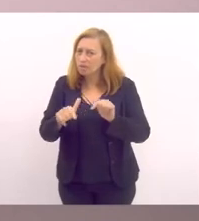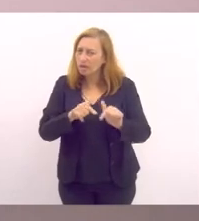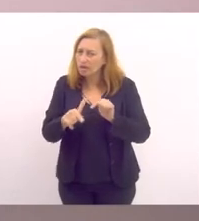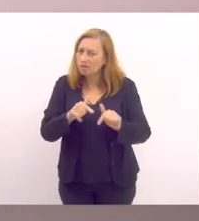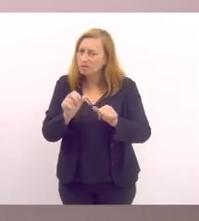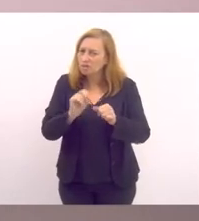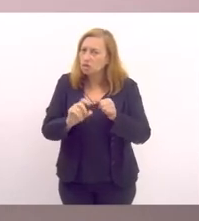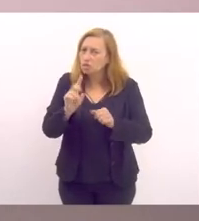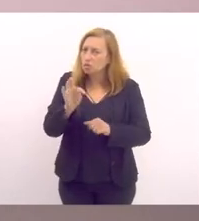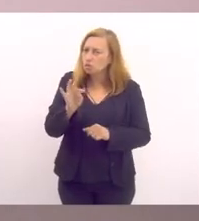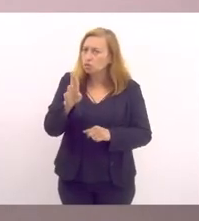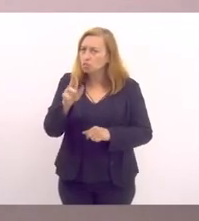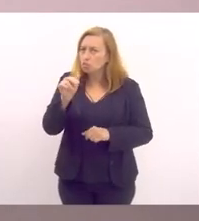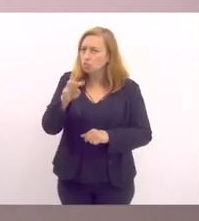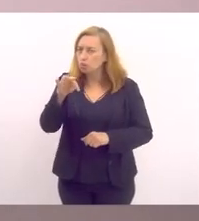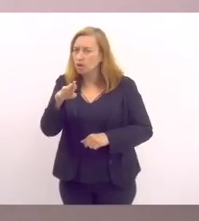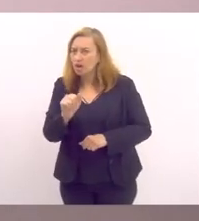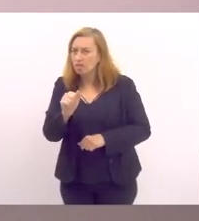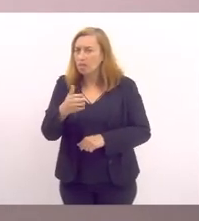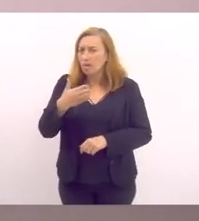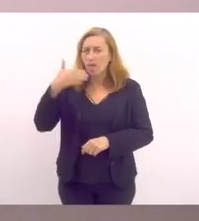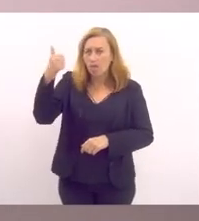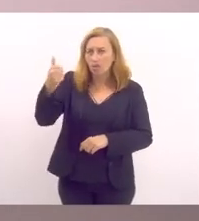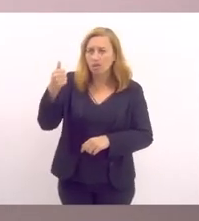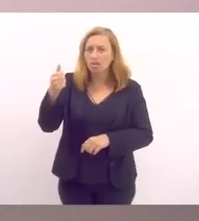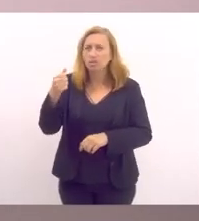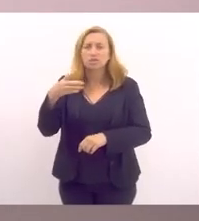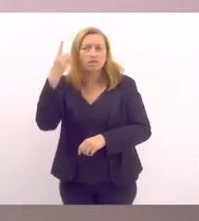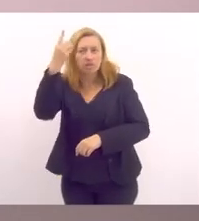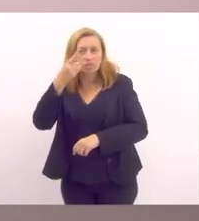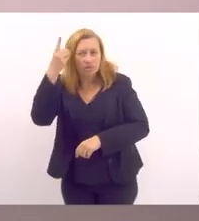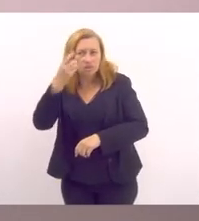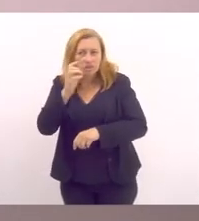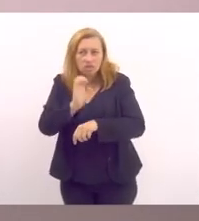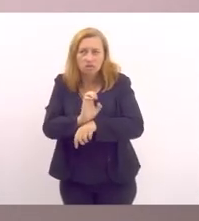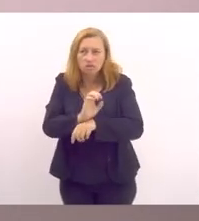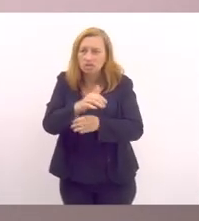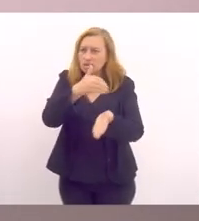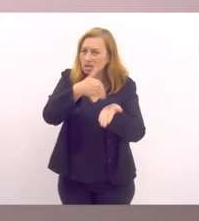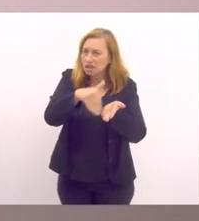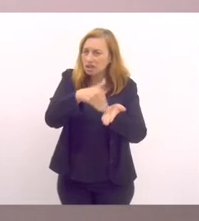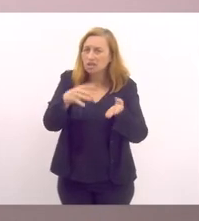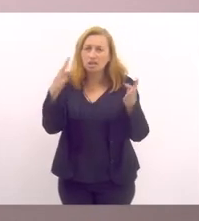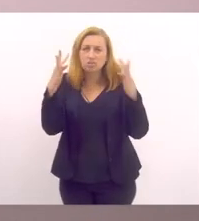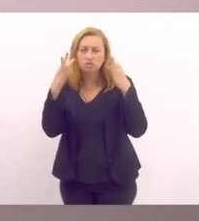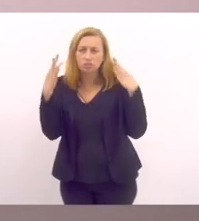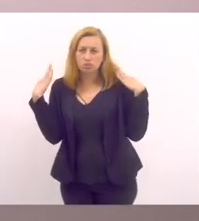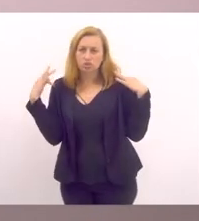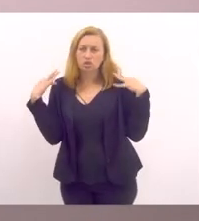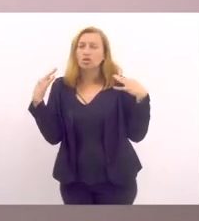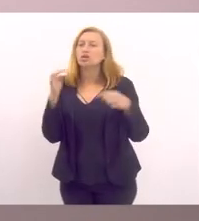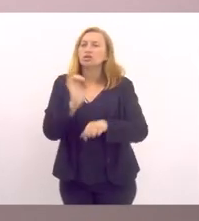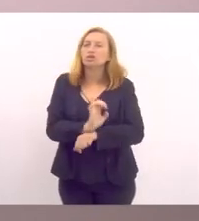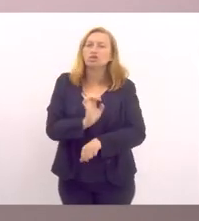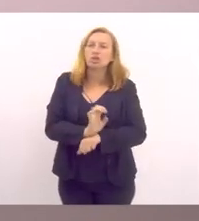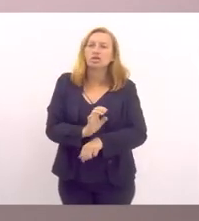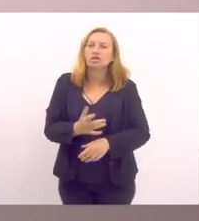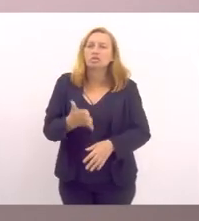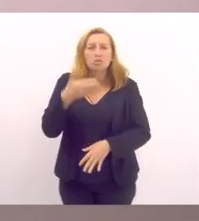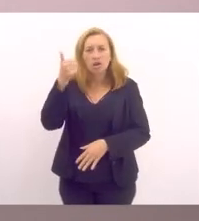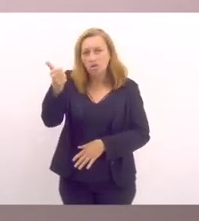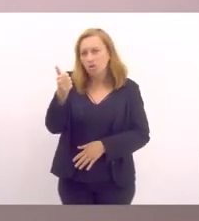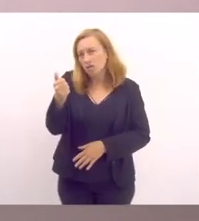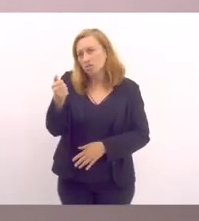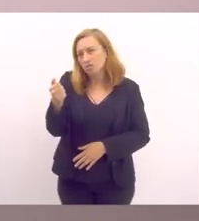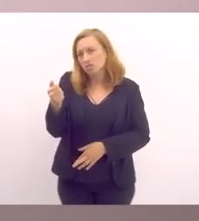o Tutuca foi o melhor deputado estadual, que foi secretário de turismo do estado. Acho que não tem um secretário de turismo melhor do que